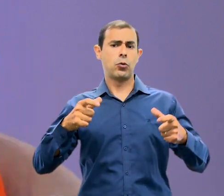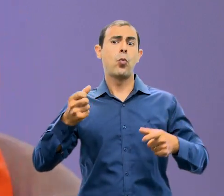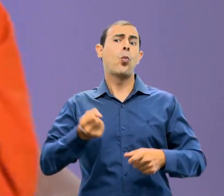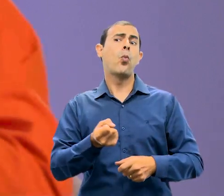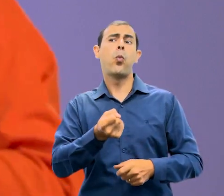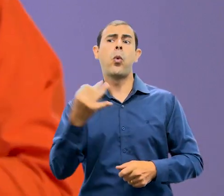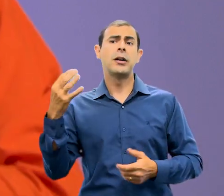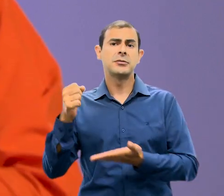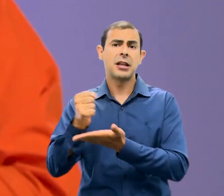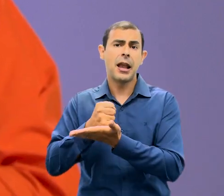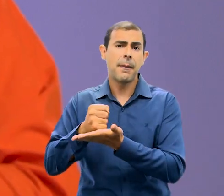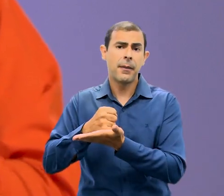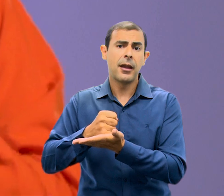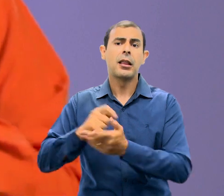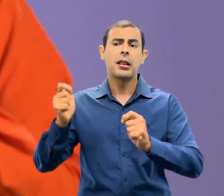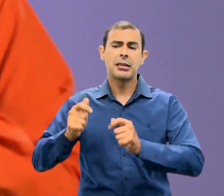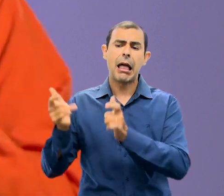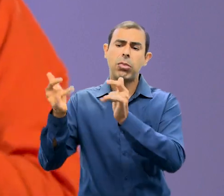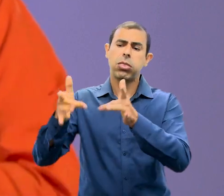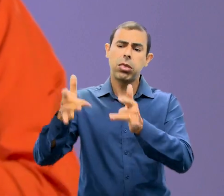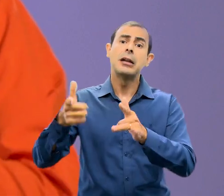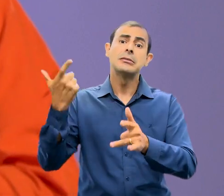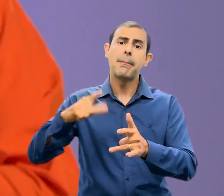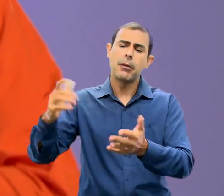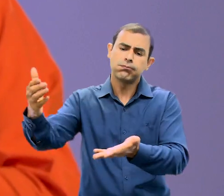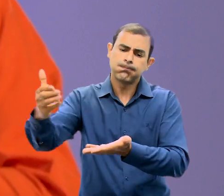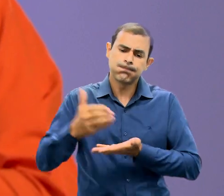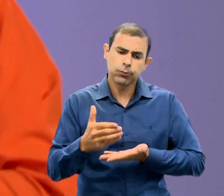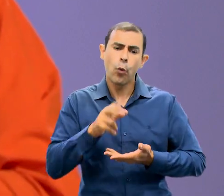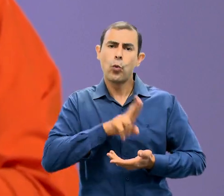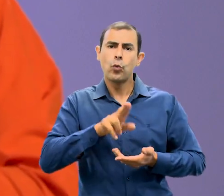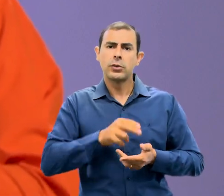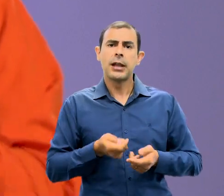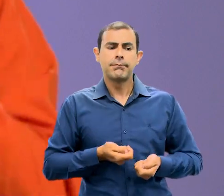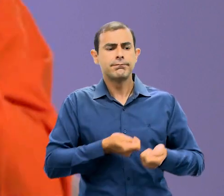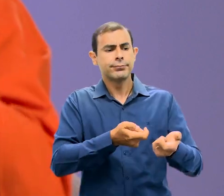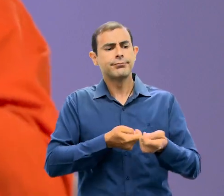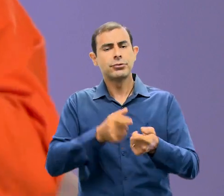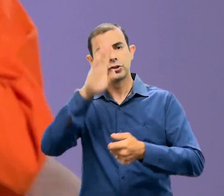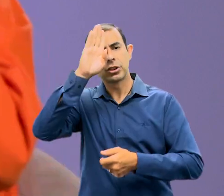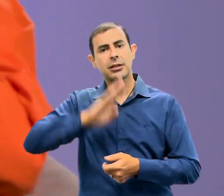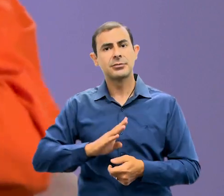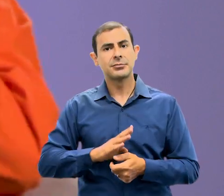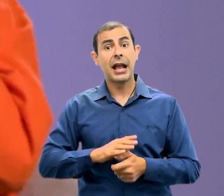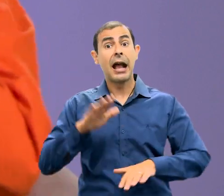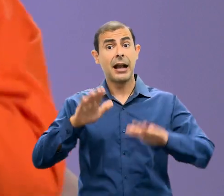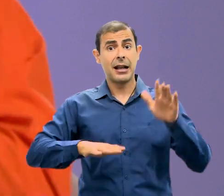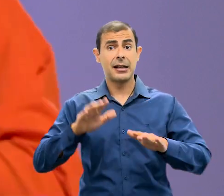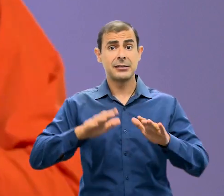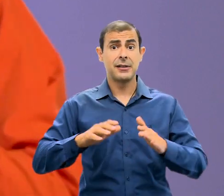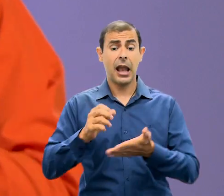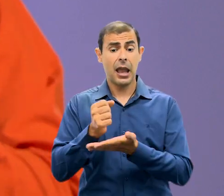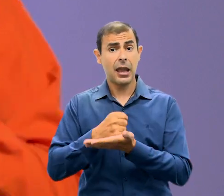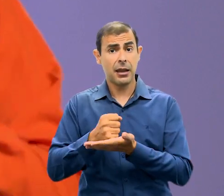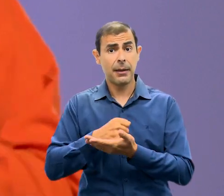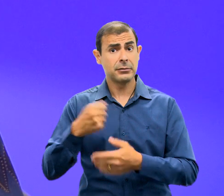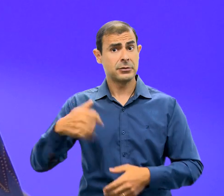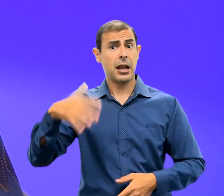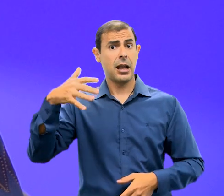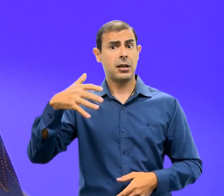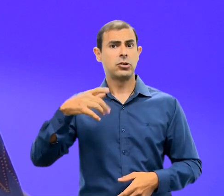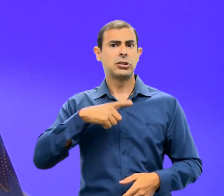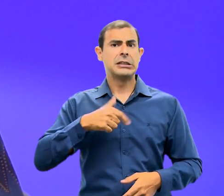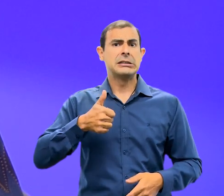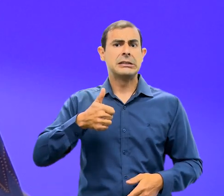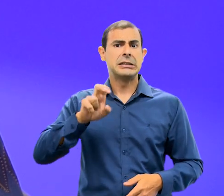é descartado que pode ser utilizado. Muitas vezes medicamentos, Maria, de alto custo. Medicamentos cuja caça custa, por exemplo, R$15 mil, R$20